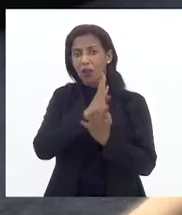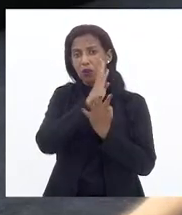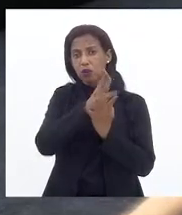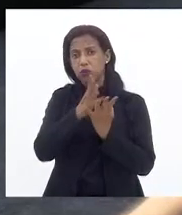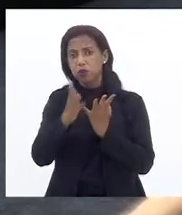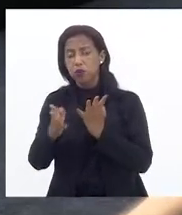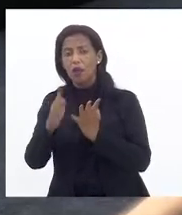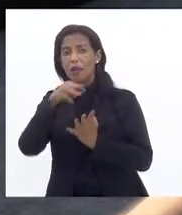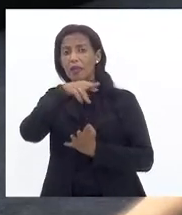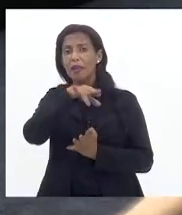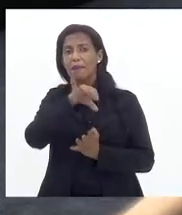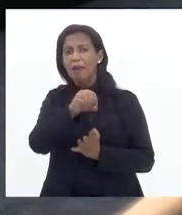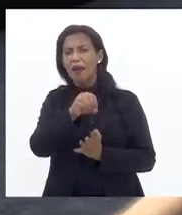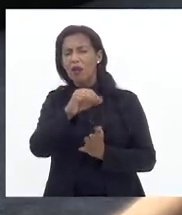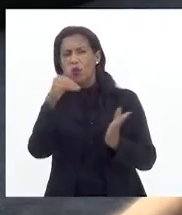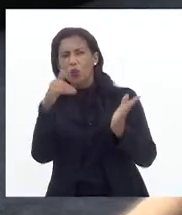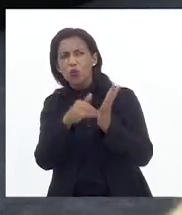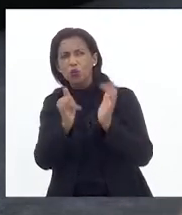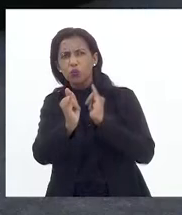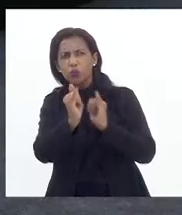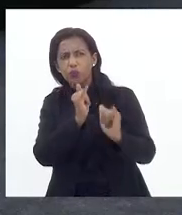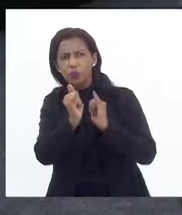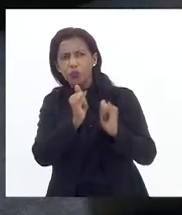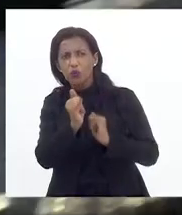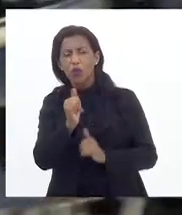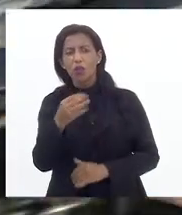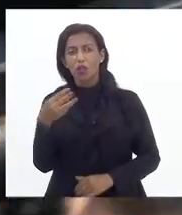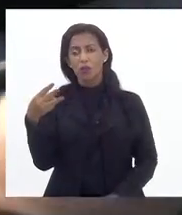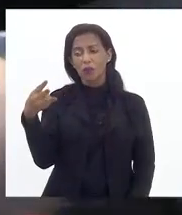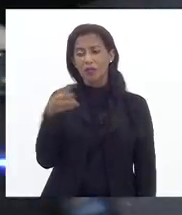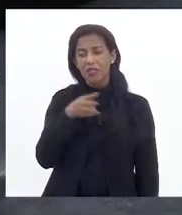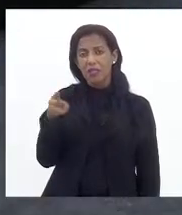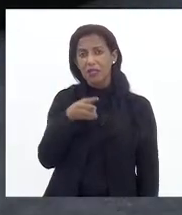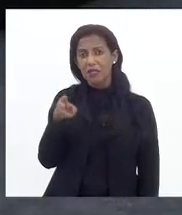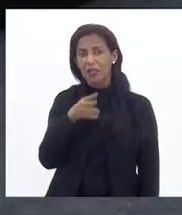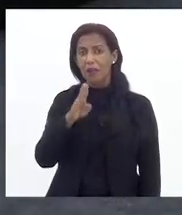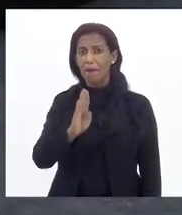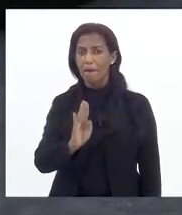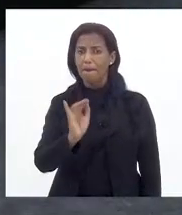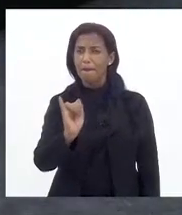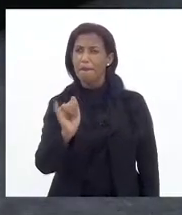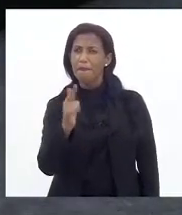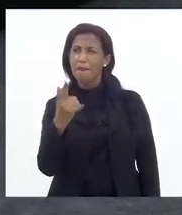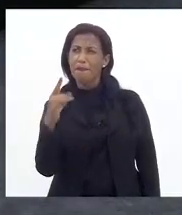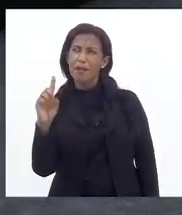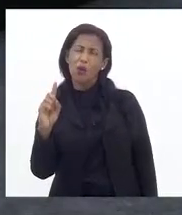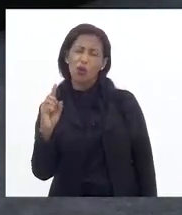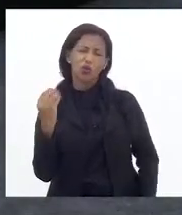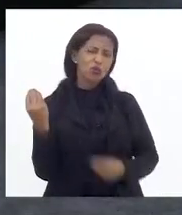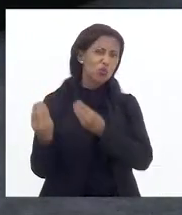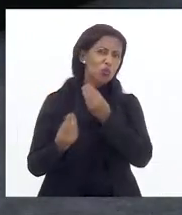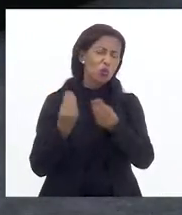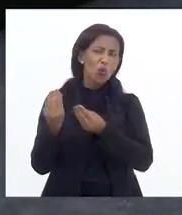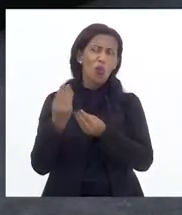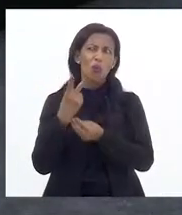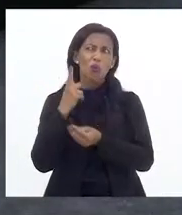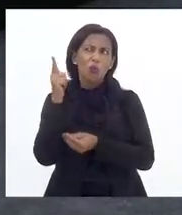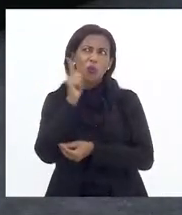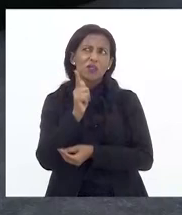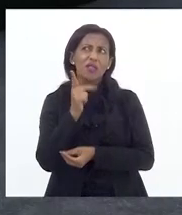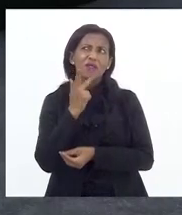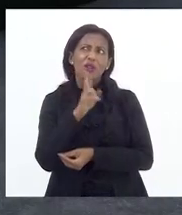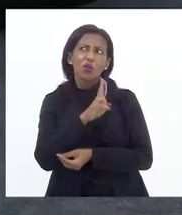maio último dado que tá lá na página mas já estamos em 33 de bilhões como alguém pode chamar isso de plano de